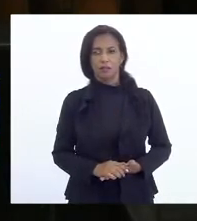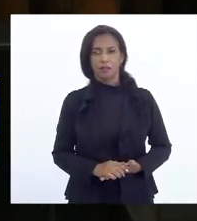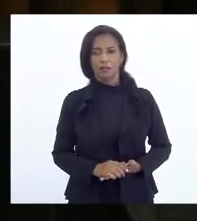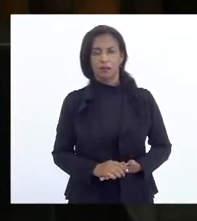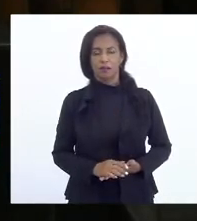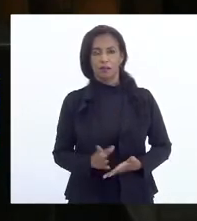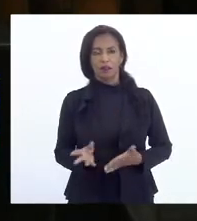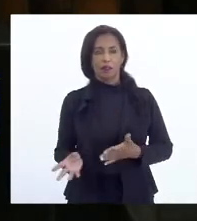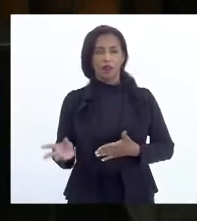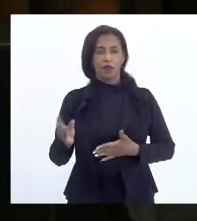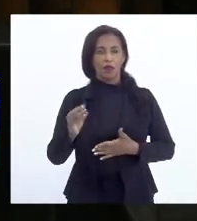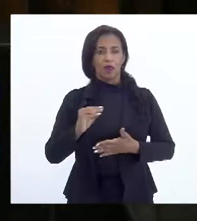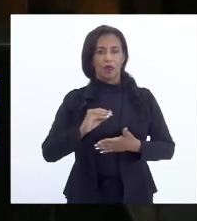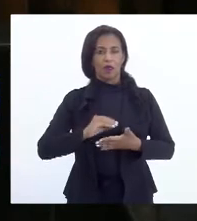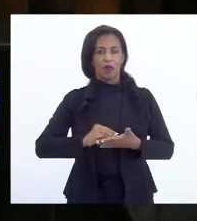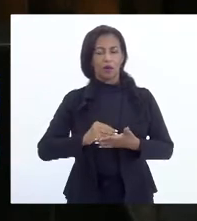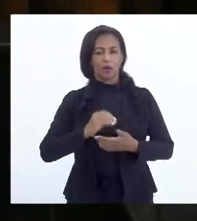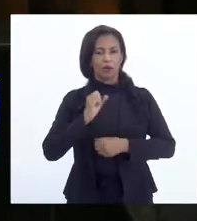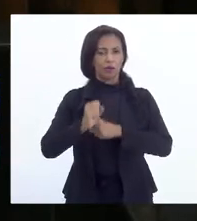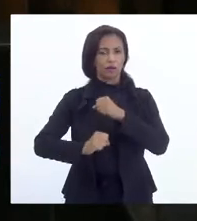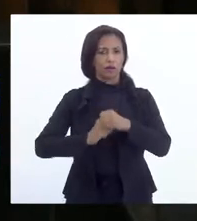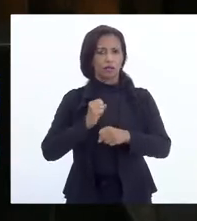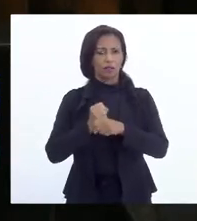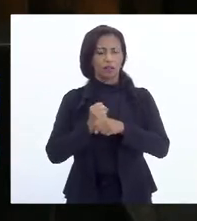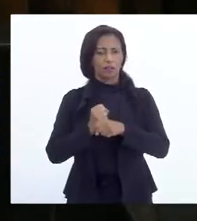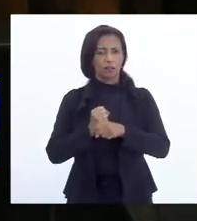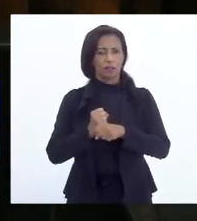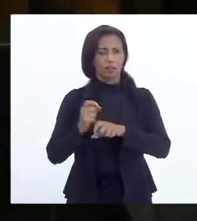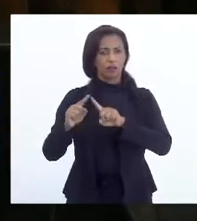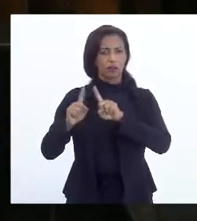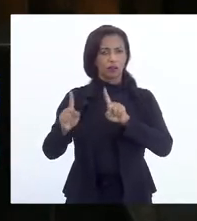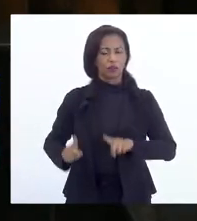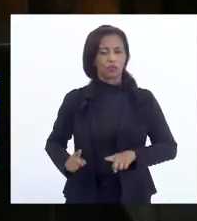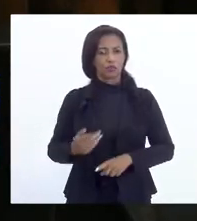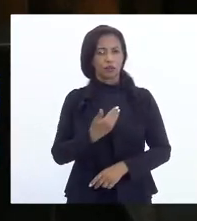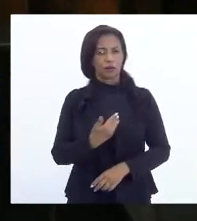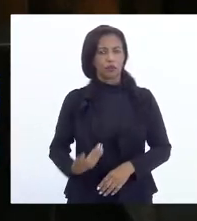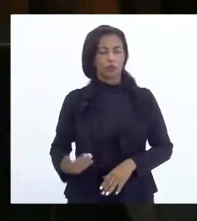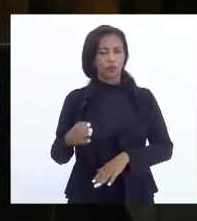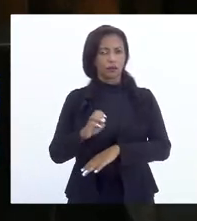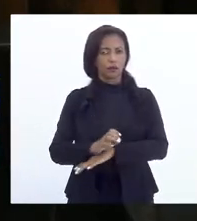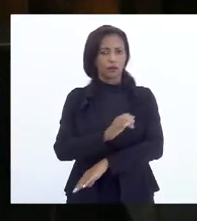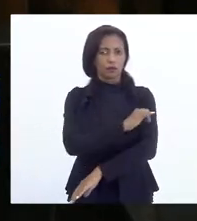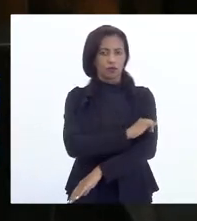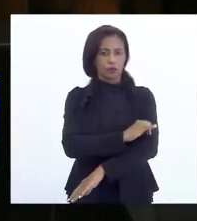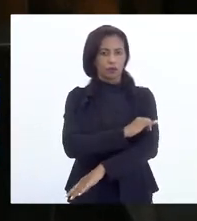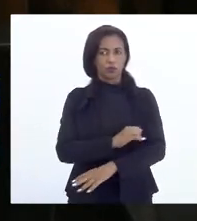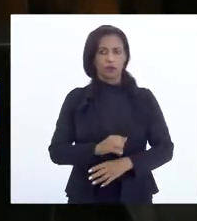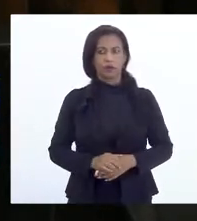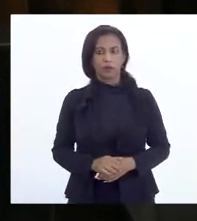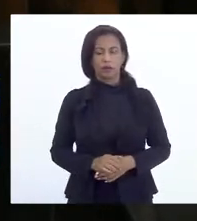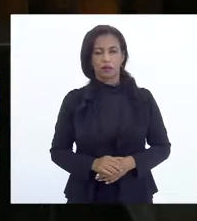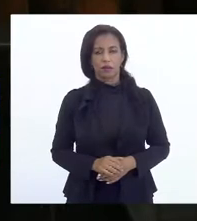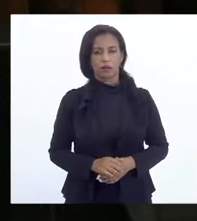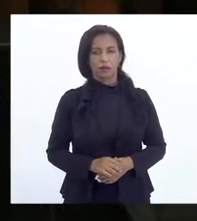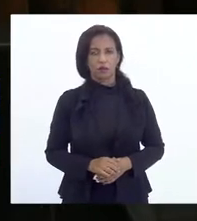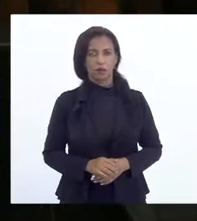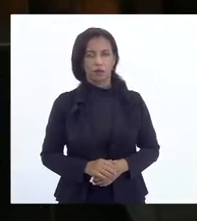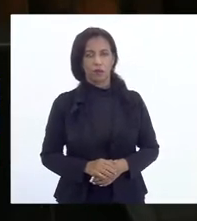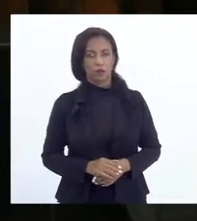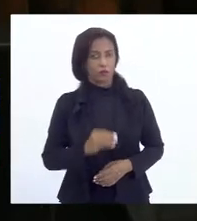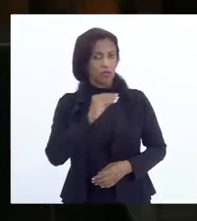dos servidores públicos do Estado do Rio de Janeiro. A recomposição anual, evidentemente,